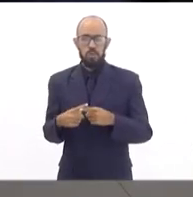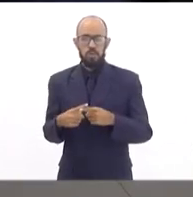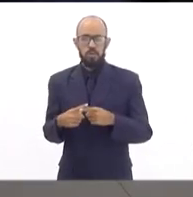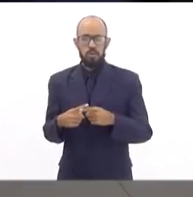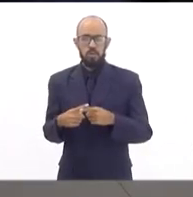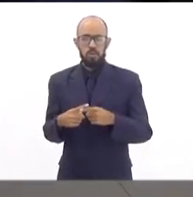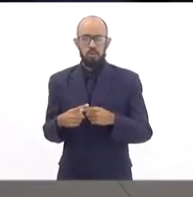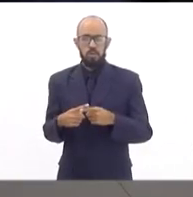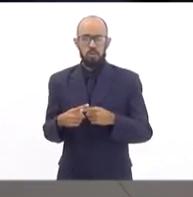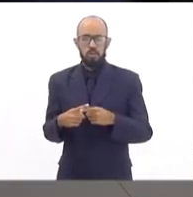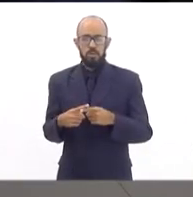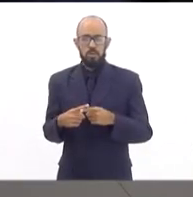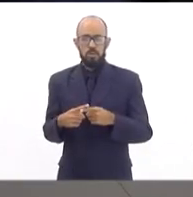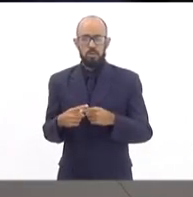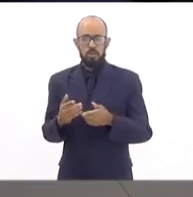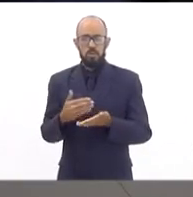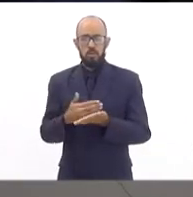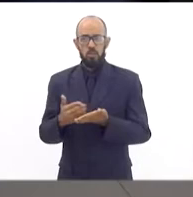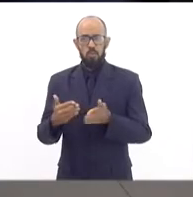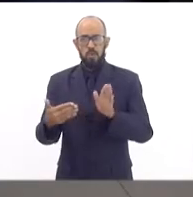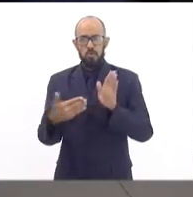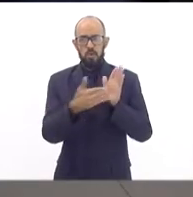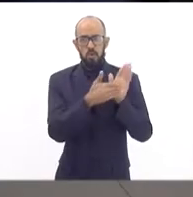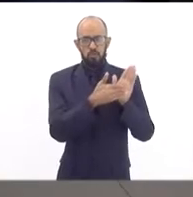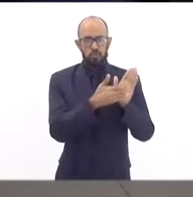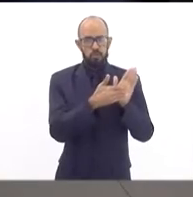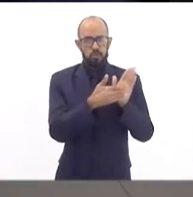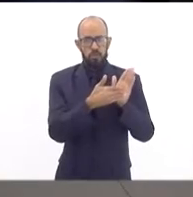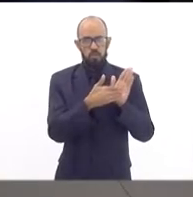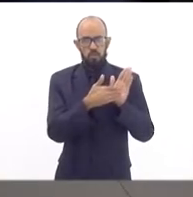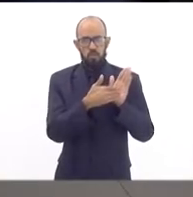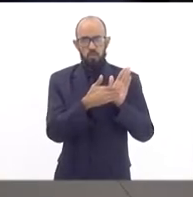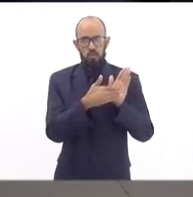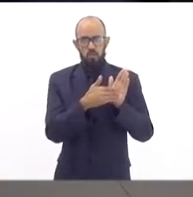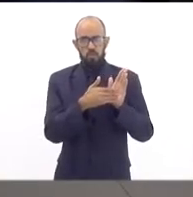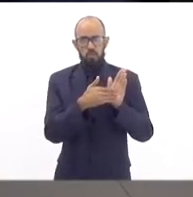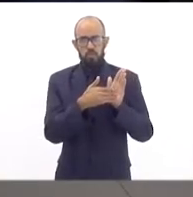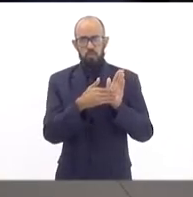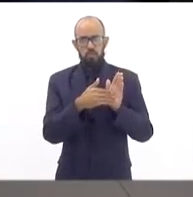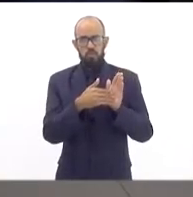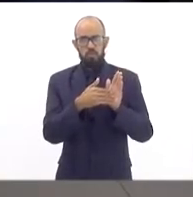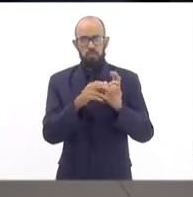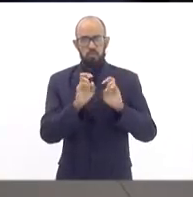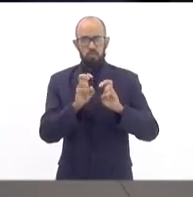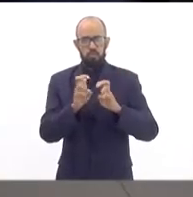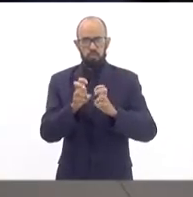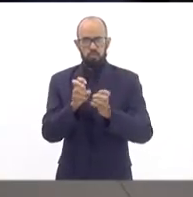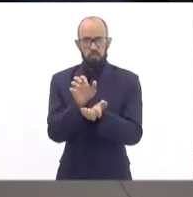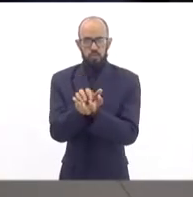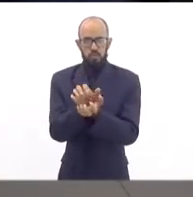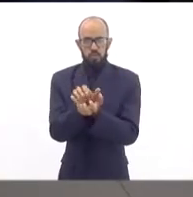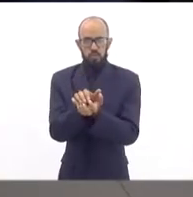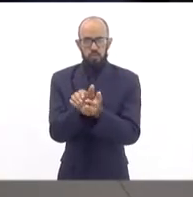do começo ao final, do ramal Santa Cruz à Central do Brasil.